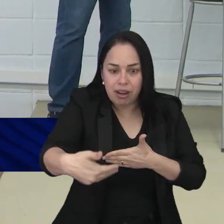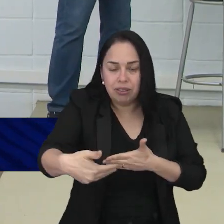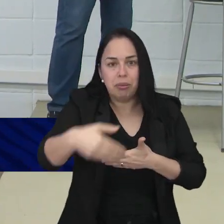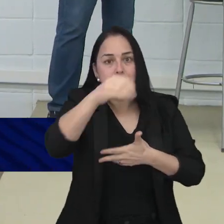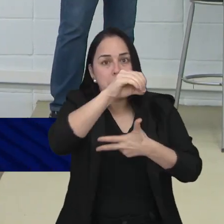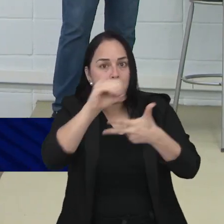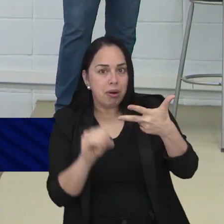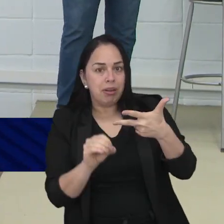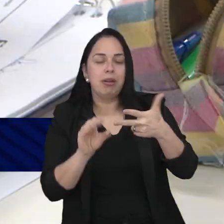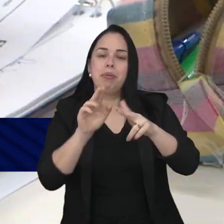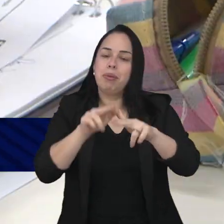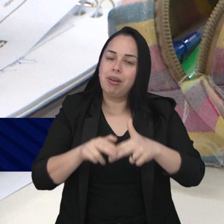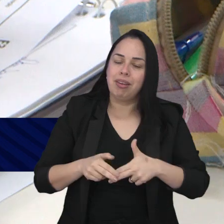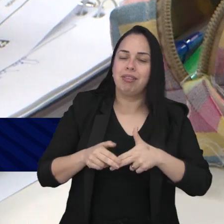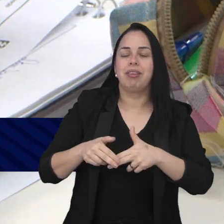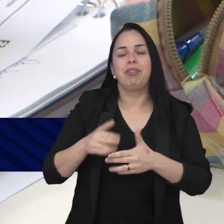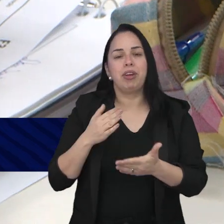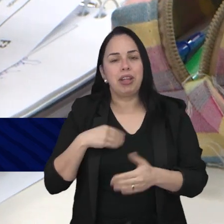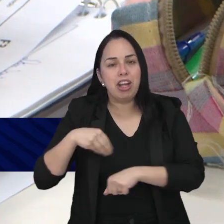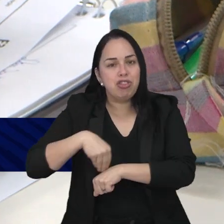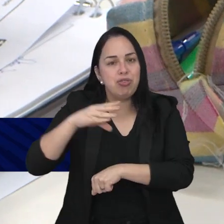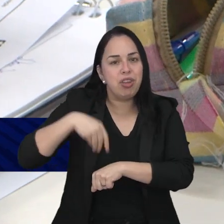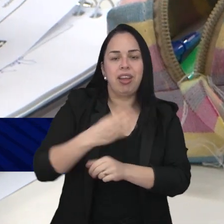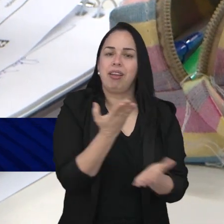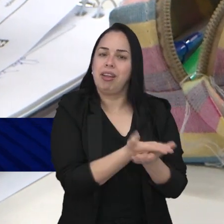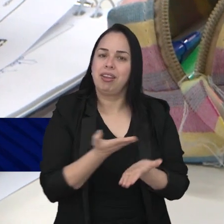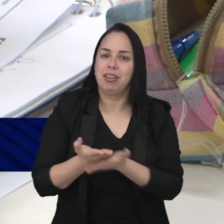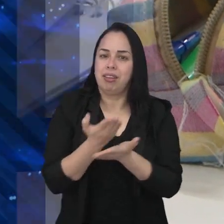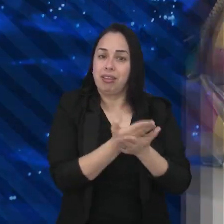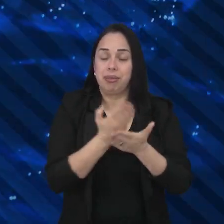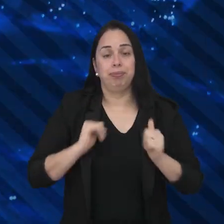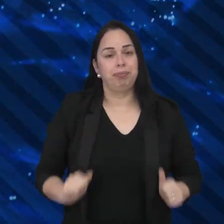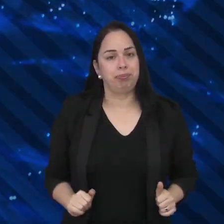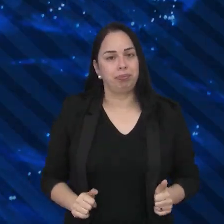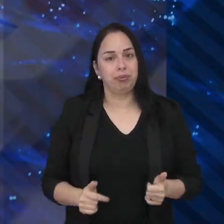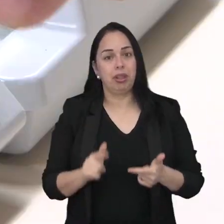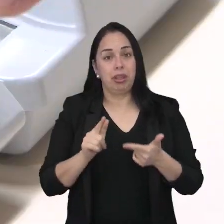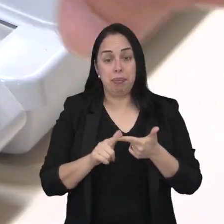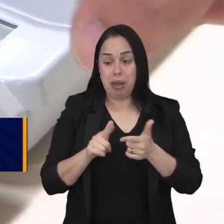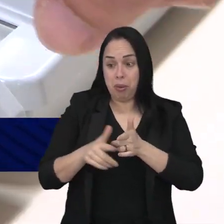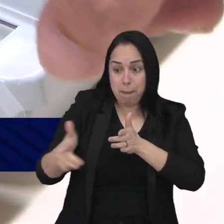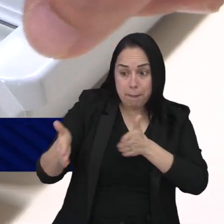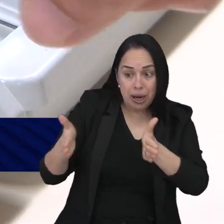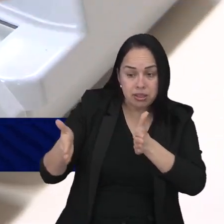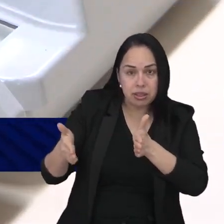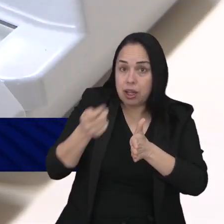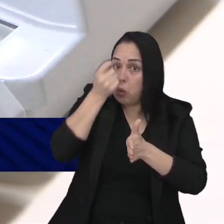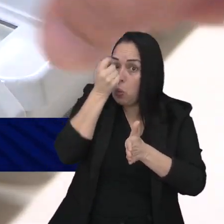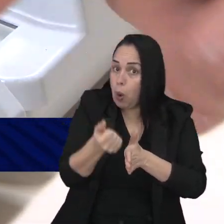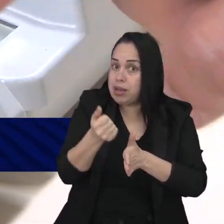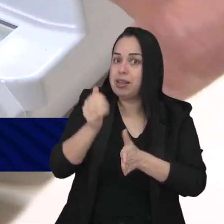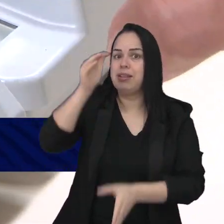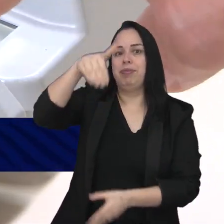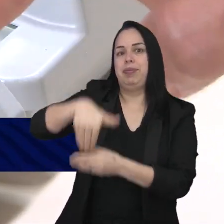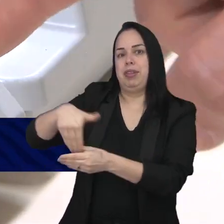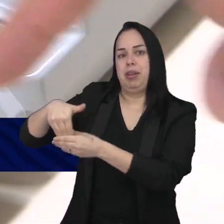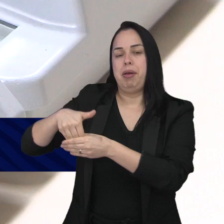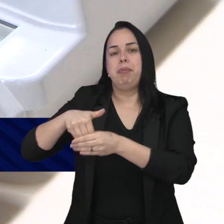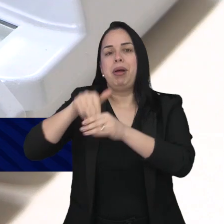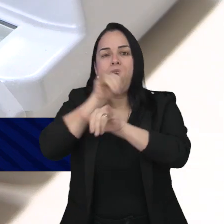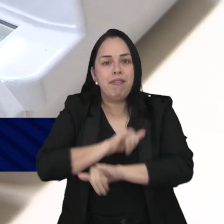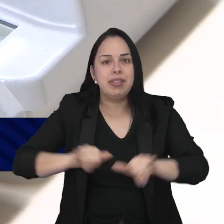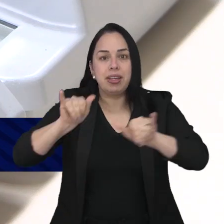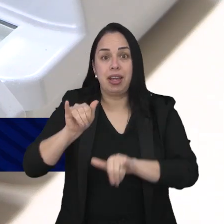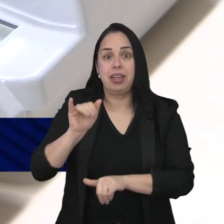avança para a reta final. Vamos dar dicas de como estudar e o que priorizar. Outro prazo que está se aproximando é o das eleições.